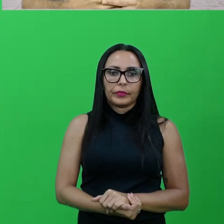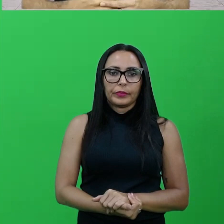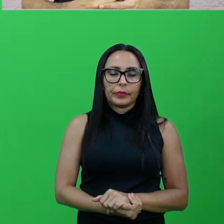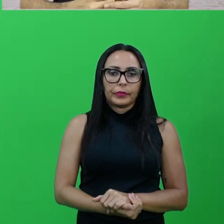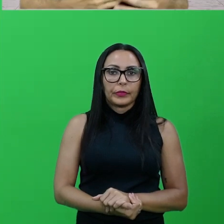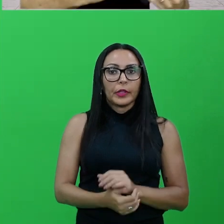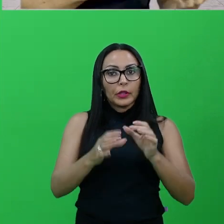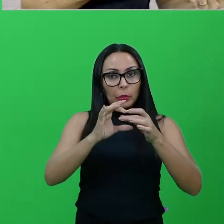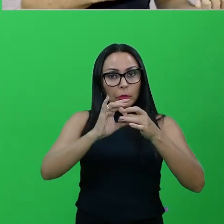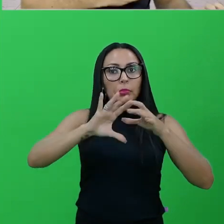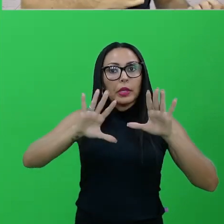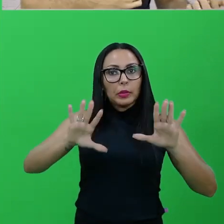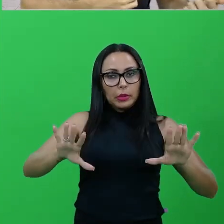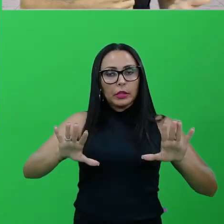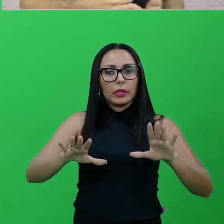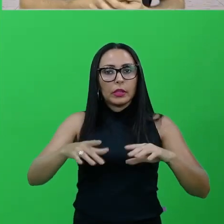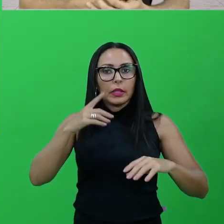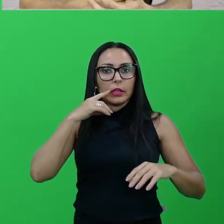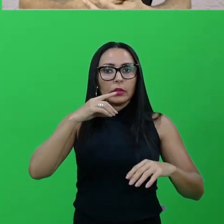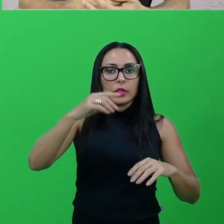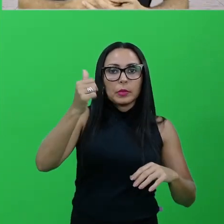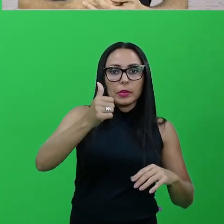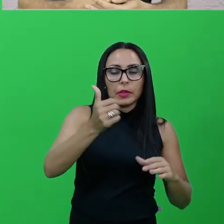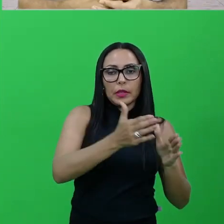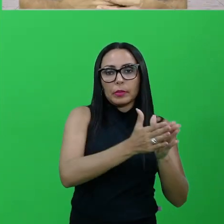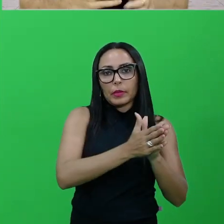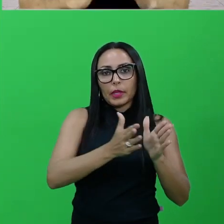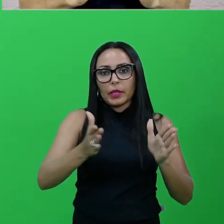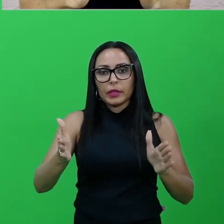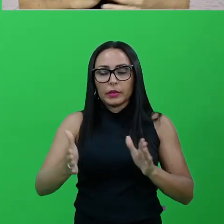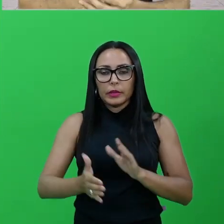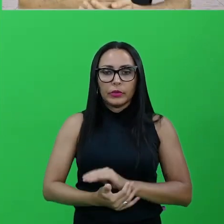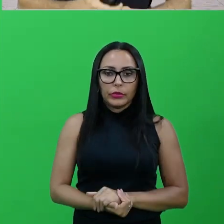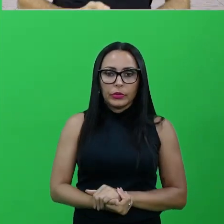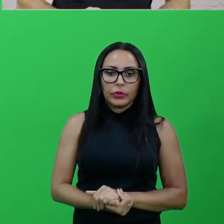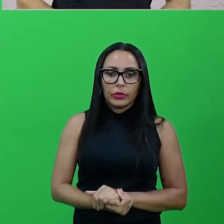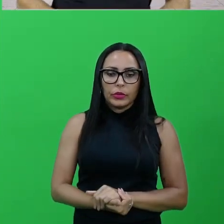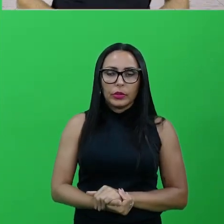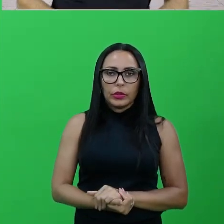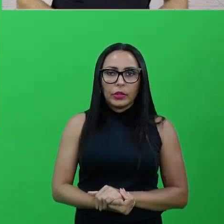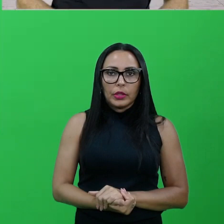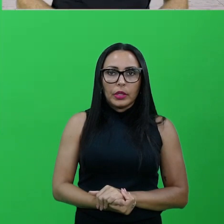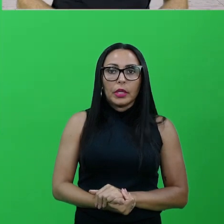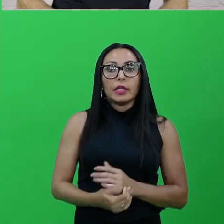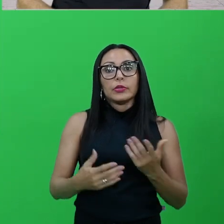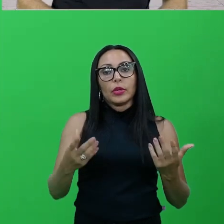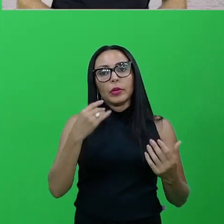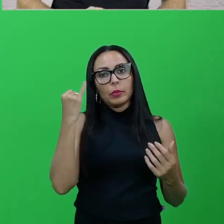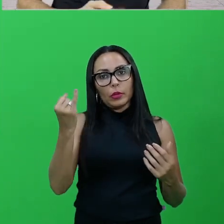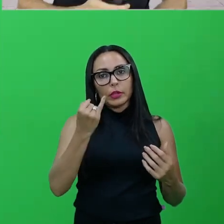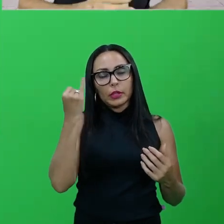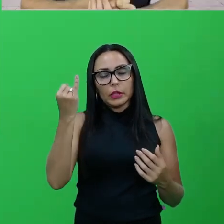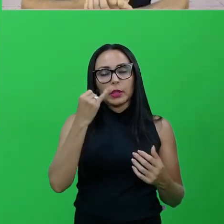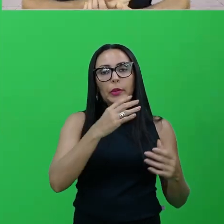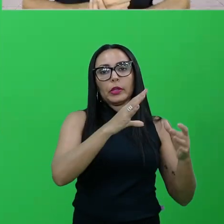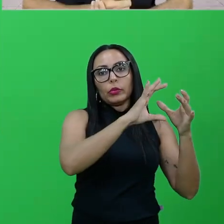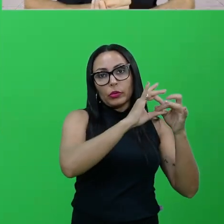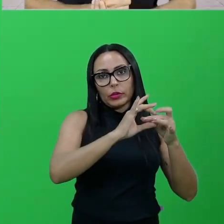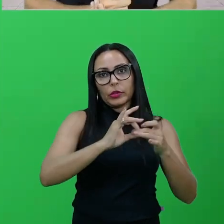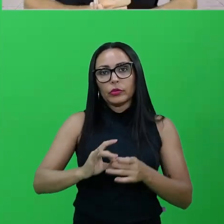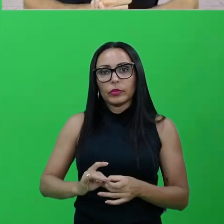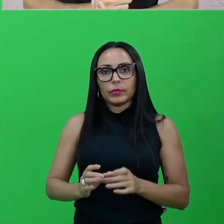permite, né, lá na nossa primeira parte da conversa. Então, esse é um número também importante nesse contexto de inovação no setor